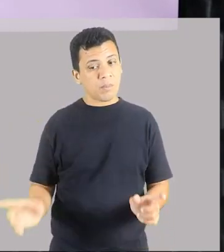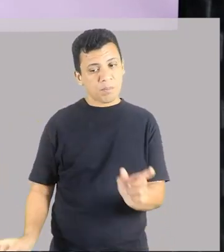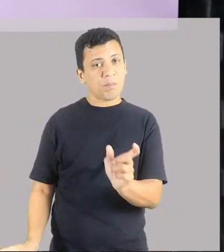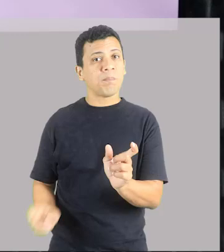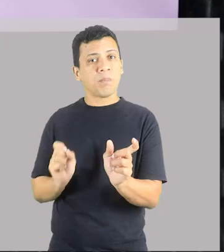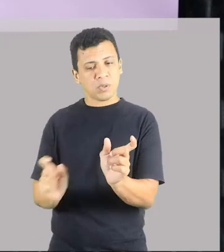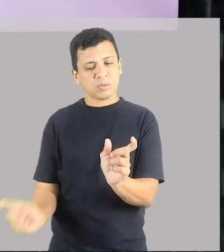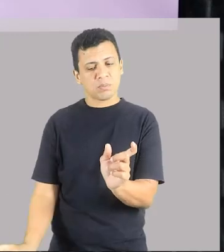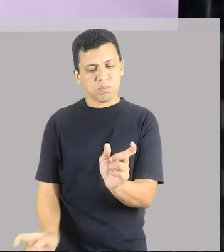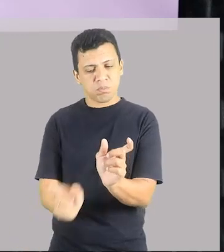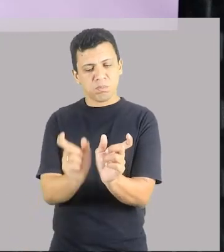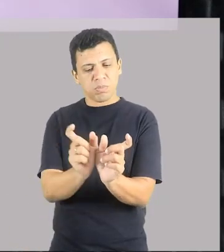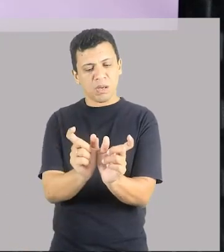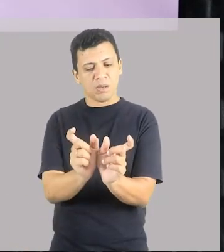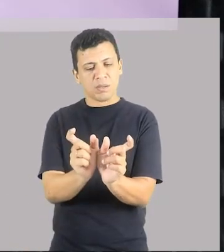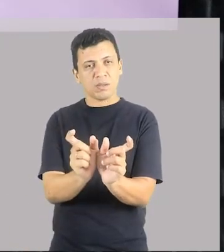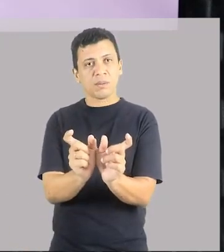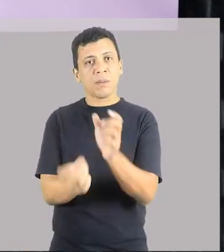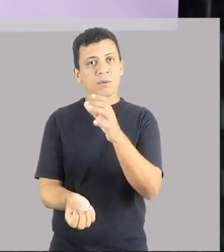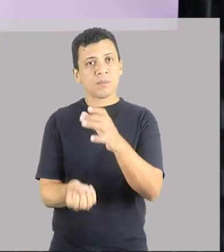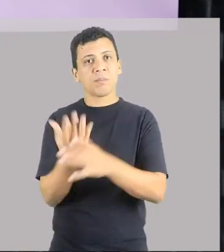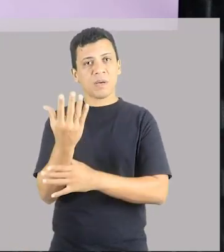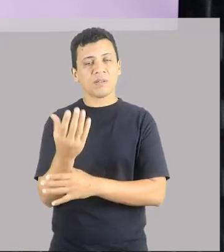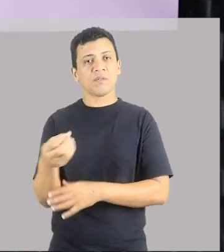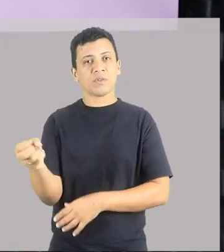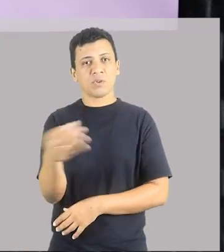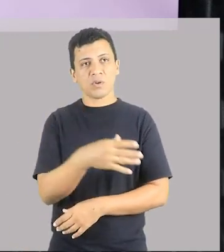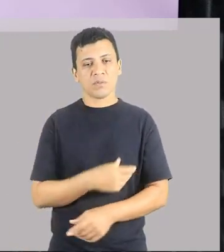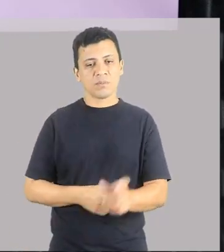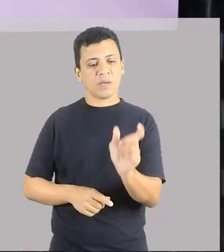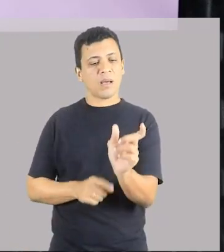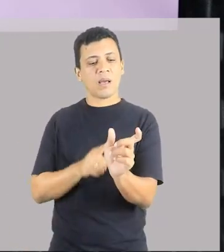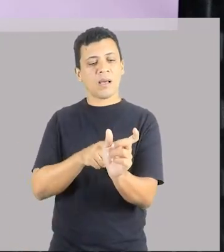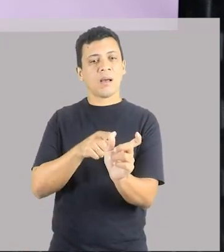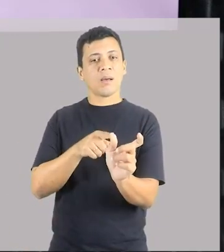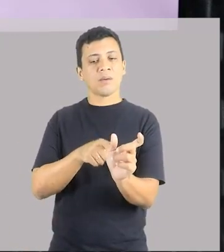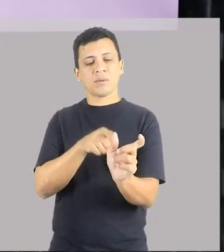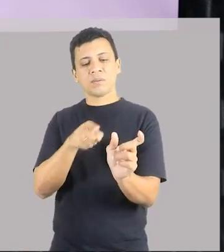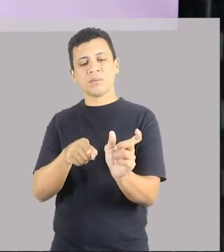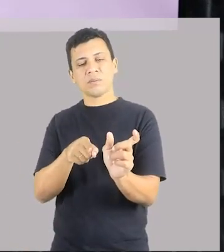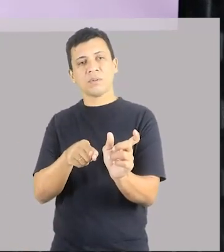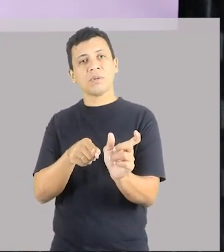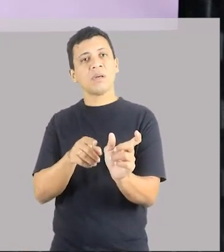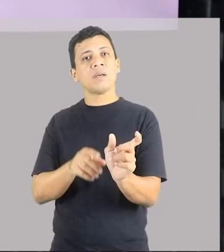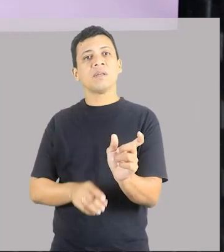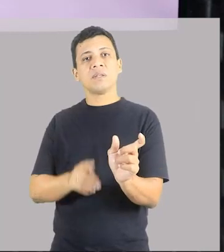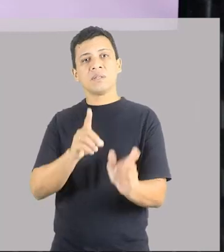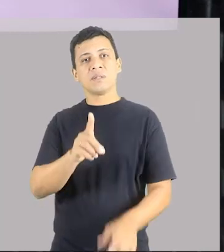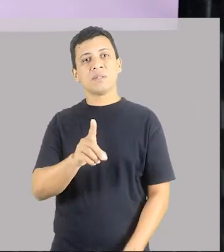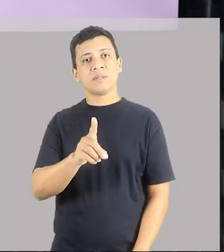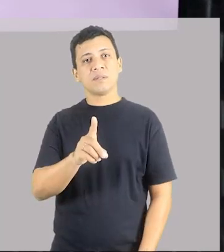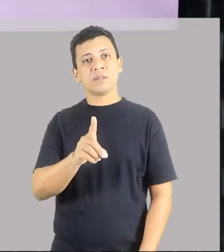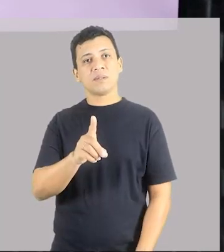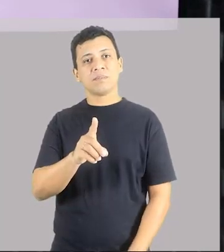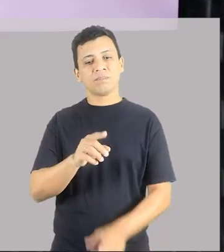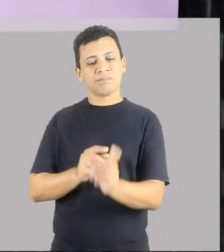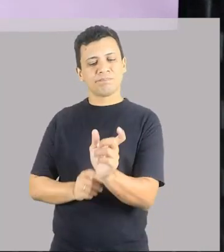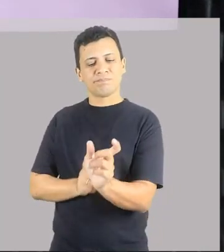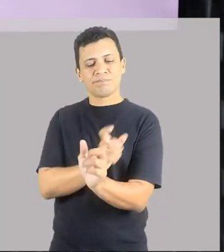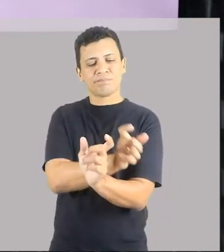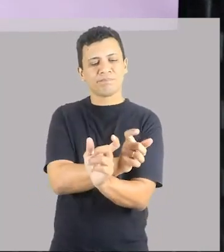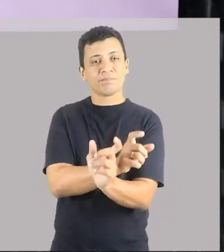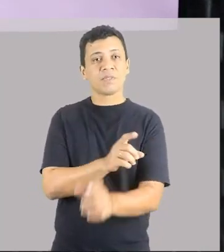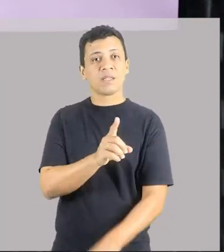alguns elementos para formar novas palavras de amor eu posso formar desamor E aí você Você tem o elemento